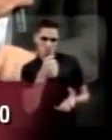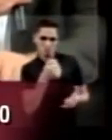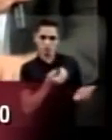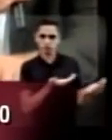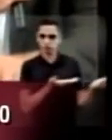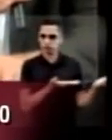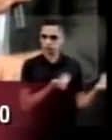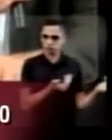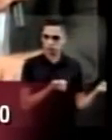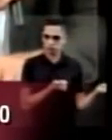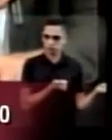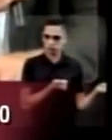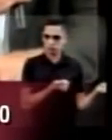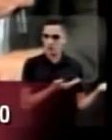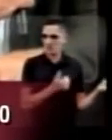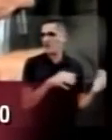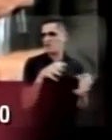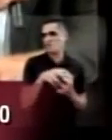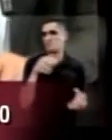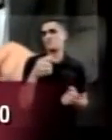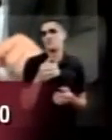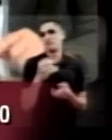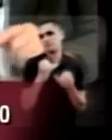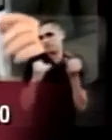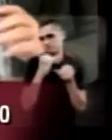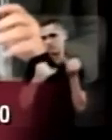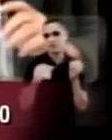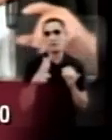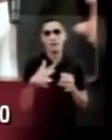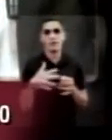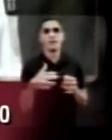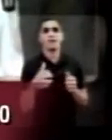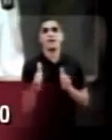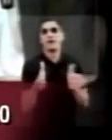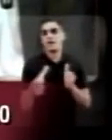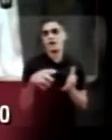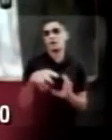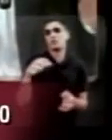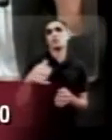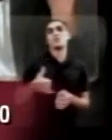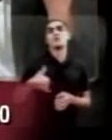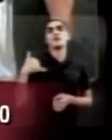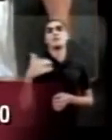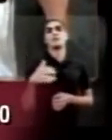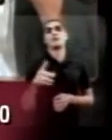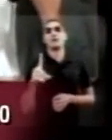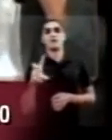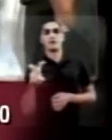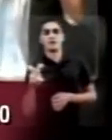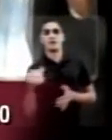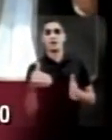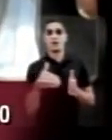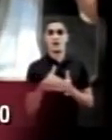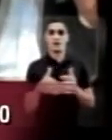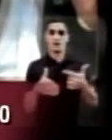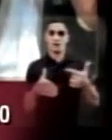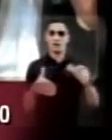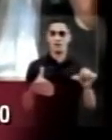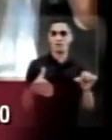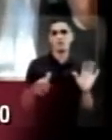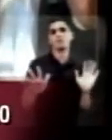Adulto entre 15 e 29 anos. Por quê? Porque quando a gente olha nosso gráfico, eles estão sendo os